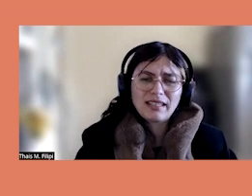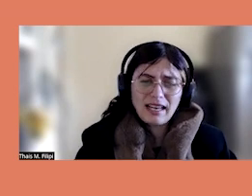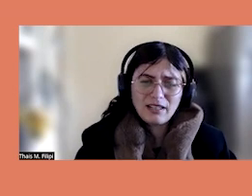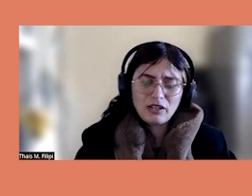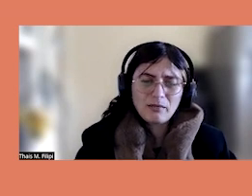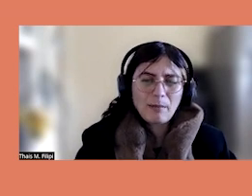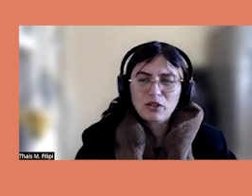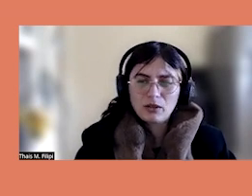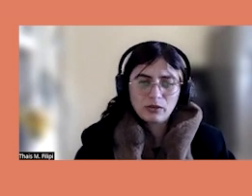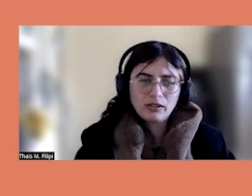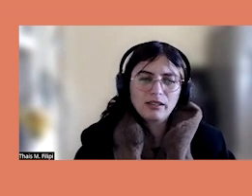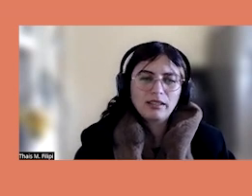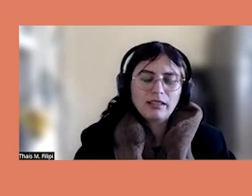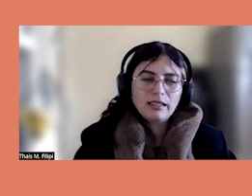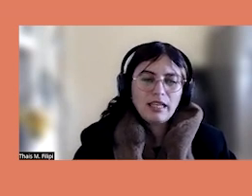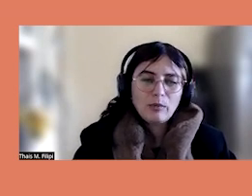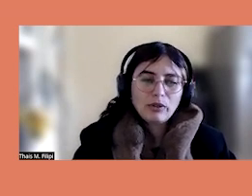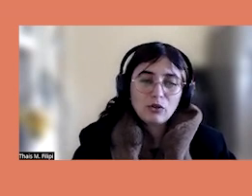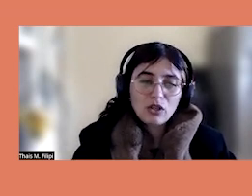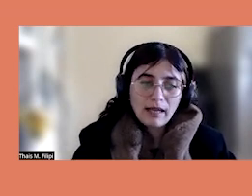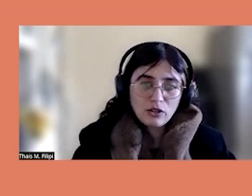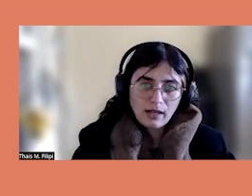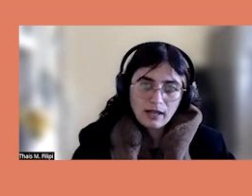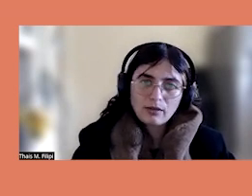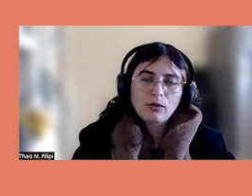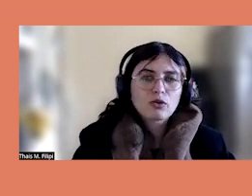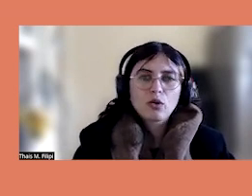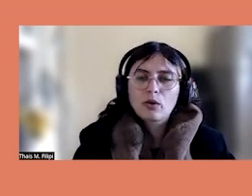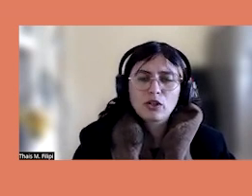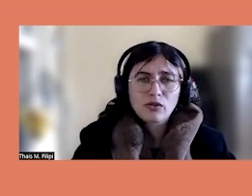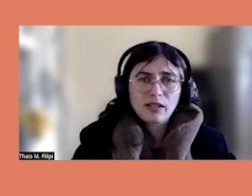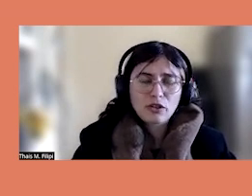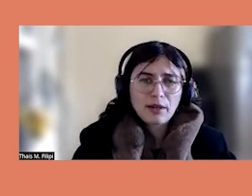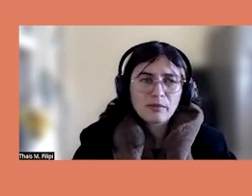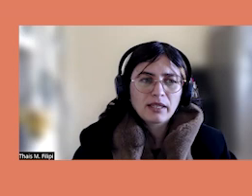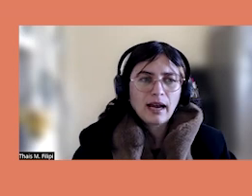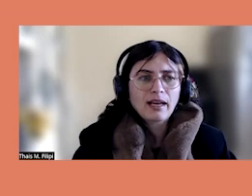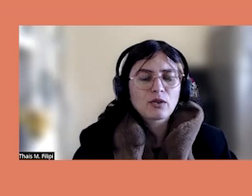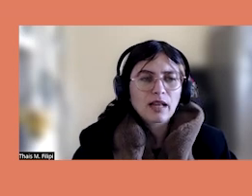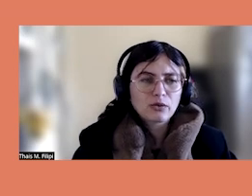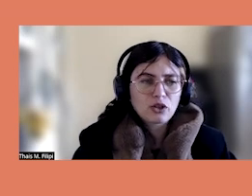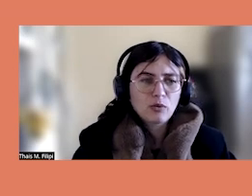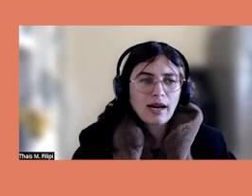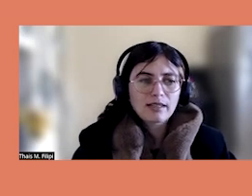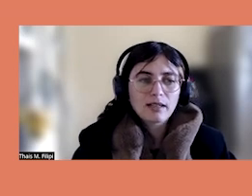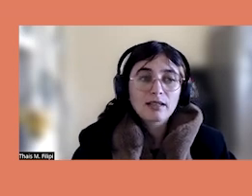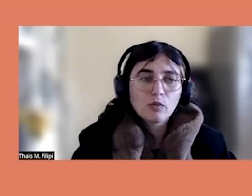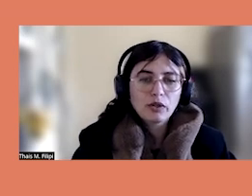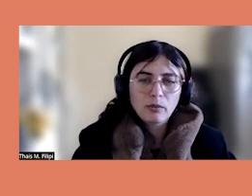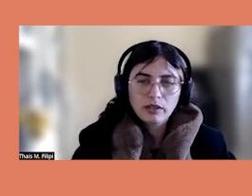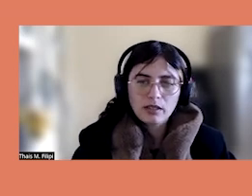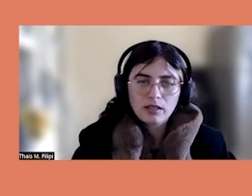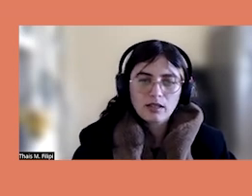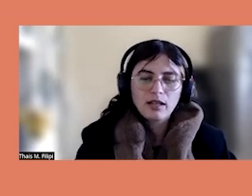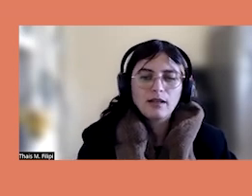de satélite, mapas de calor e modelos digitais de terreno. Então, de novo, quando a gente for falar de dados ambientais, os dados de tipo raster, eles são